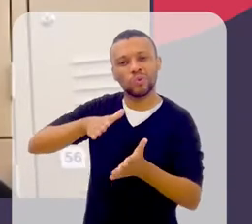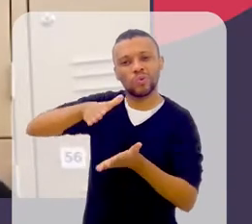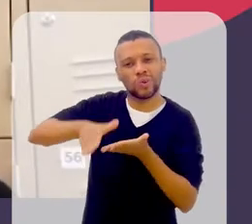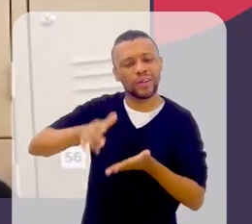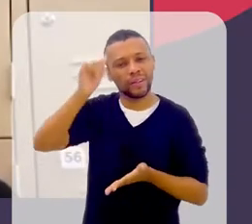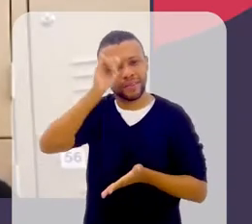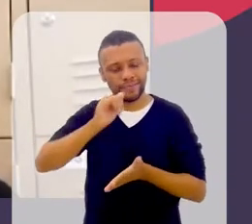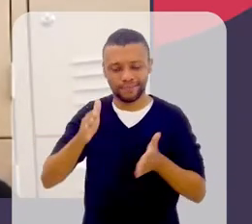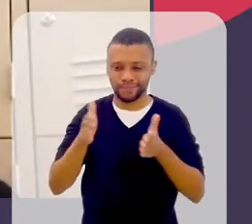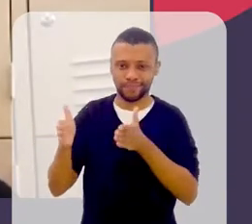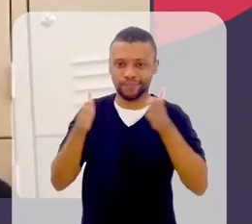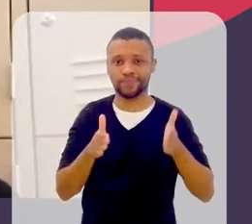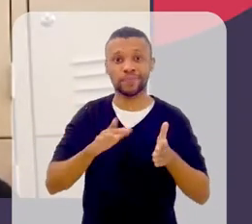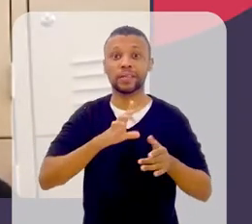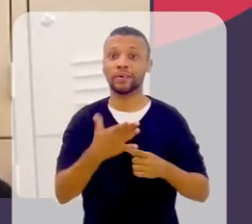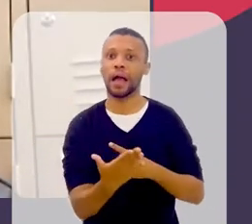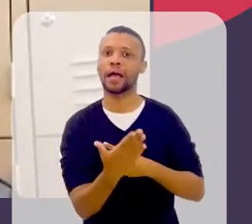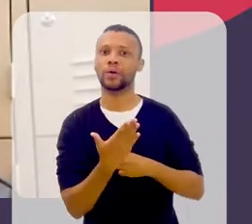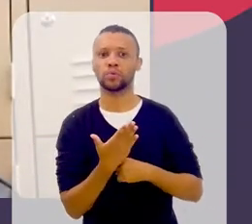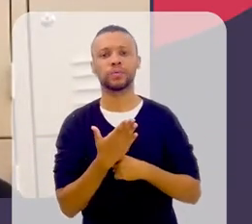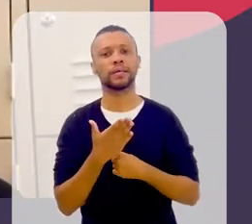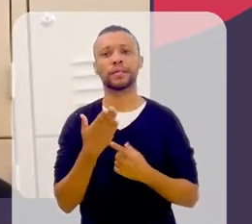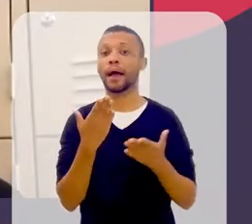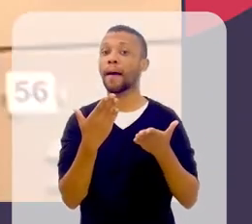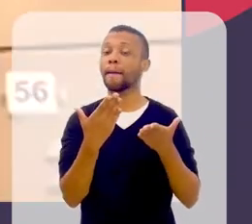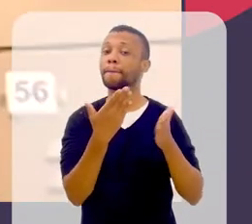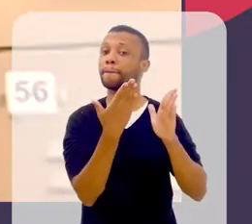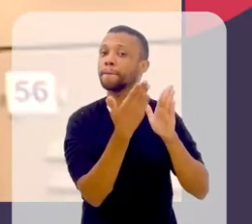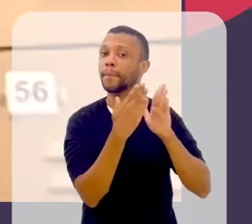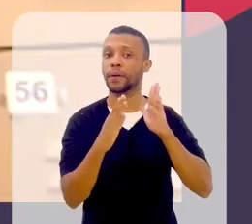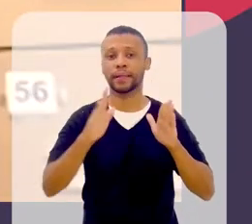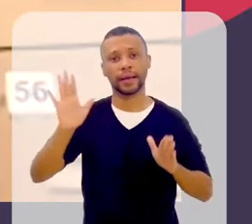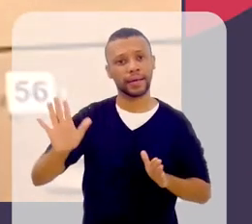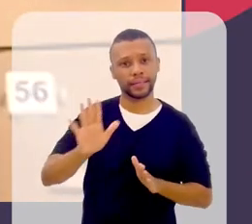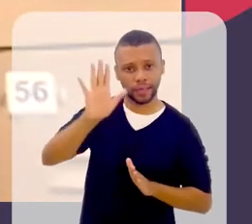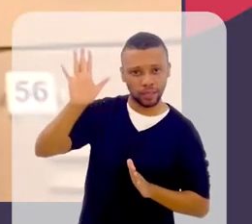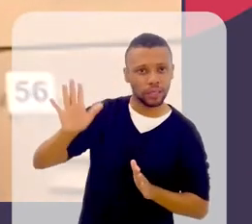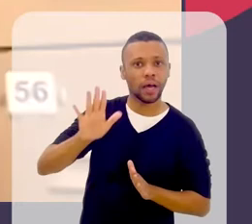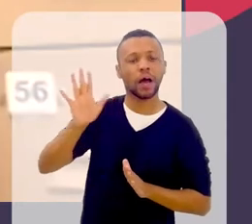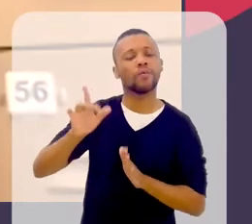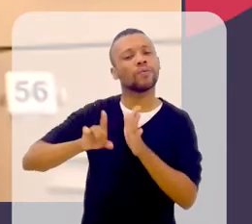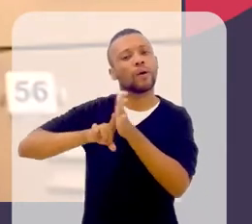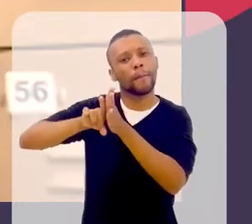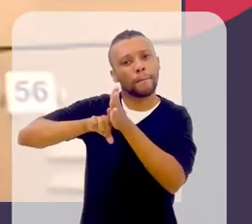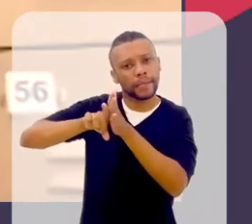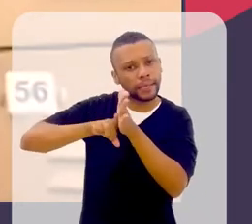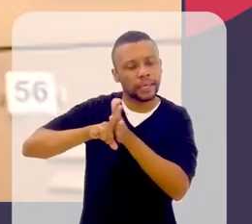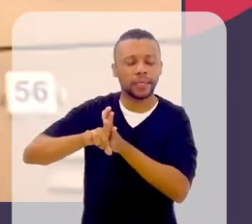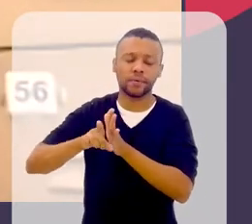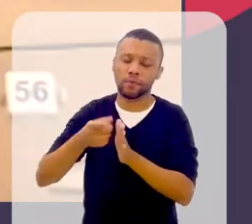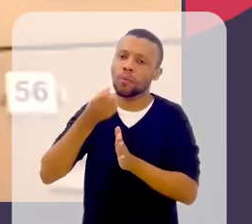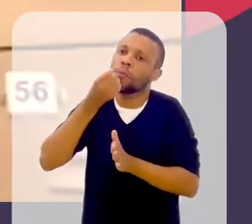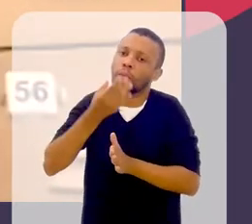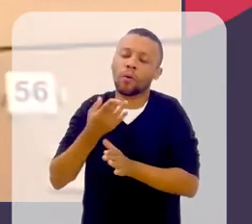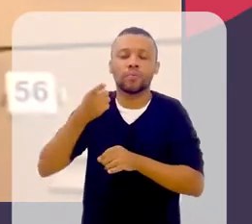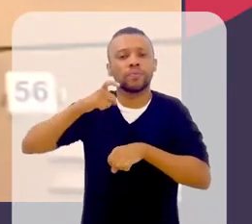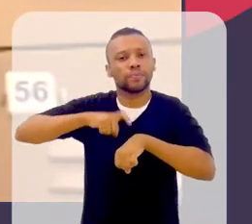Porque quando hackearam o site da Biblioteca Nacional, acabou pesquisa, né? Enfim, fiquei bons tempos sem